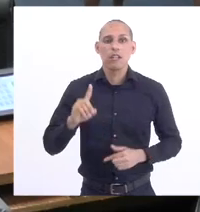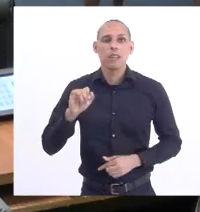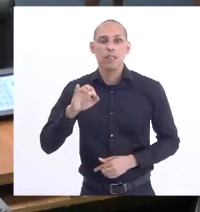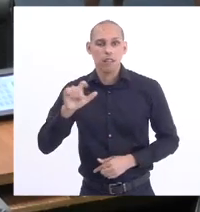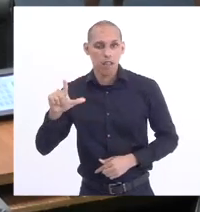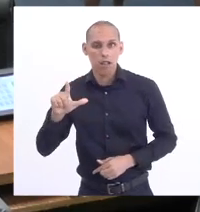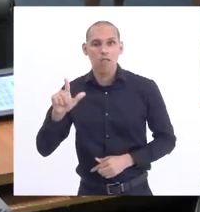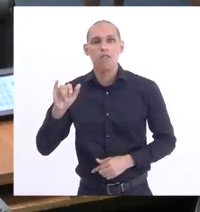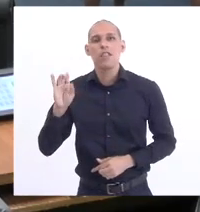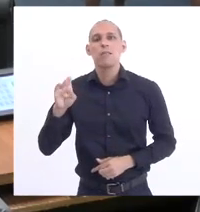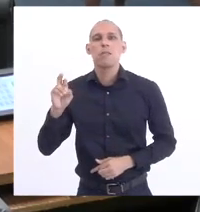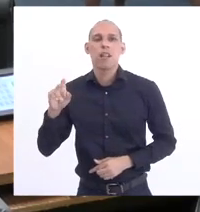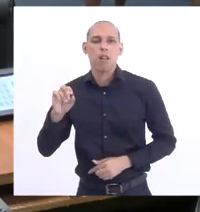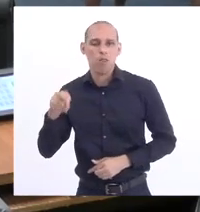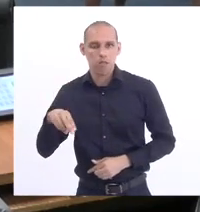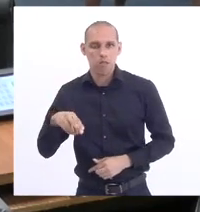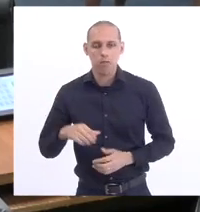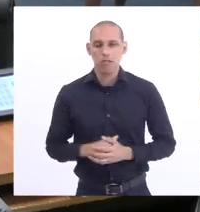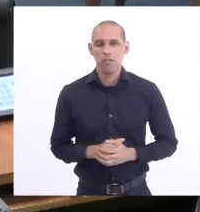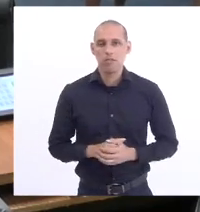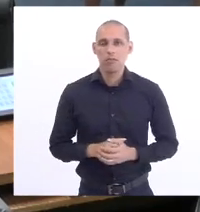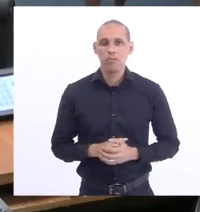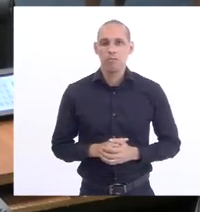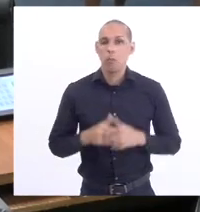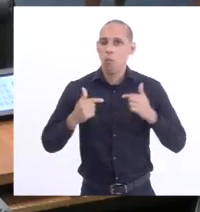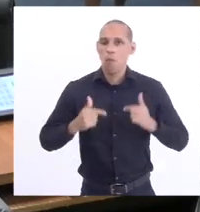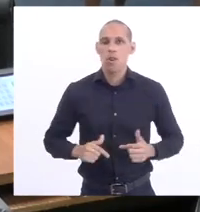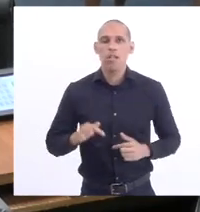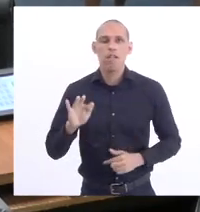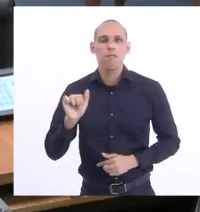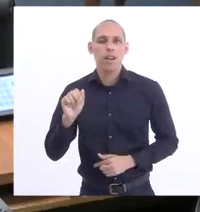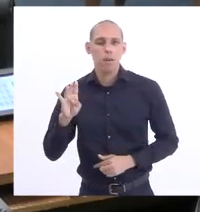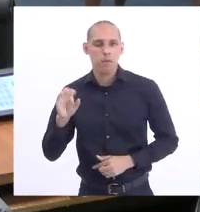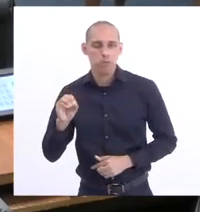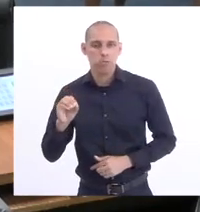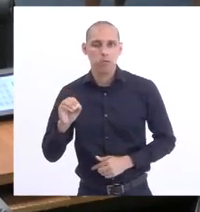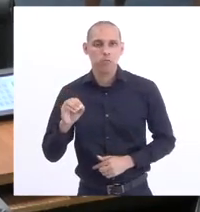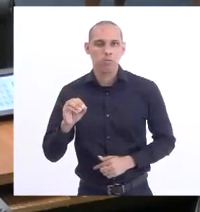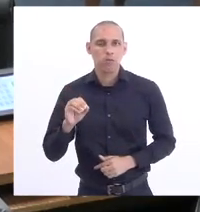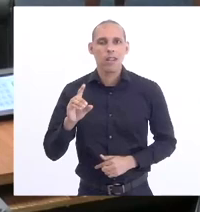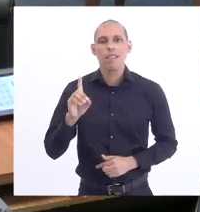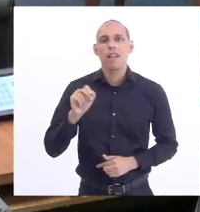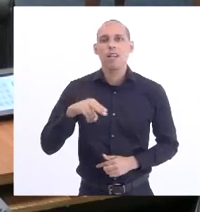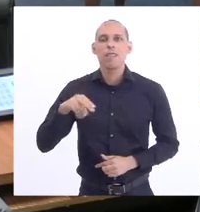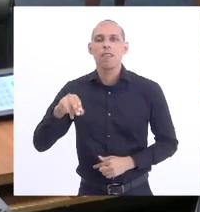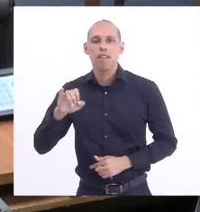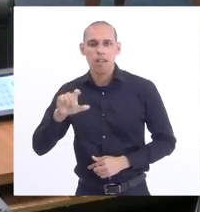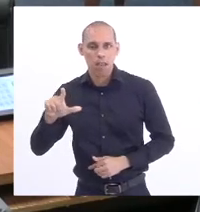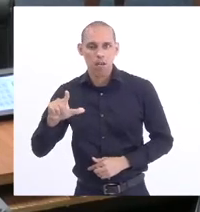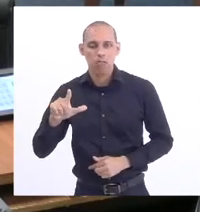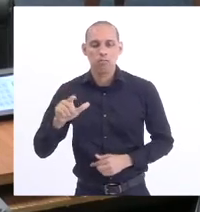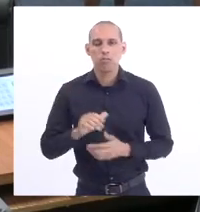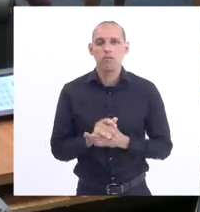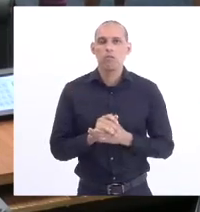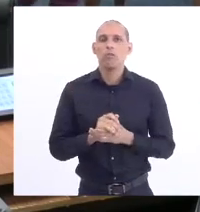presidente. Abstenção. Fábio Silva. 52 também. Daniel Librelon, abstenção. Pode. Incluído na ordem do dia, de acordo com o parágrafo 3º do